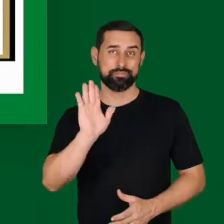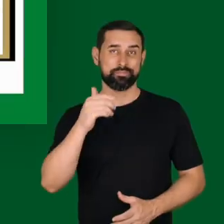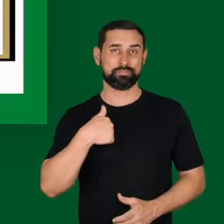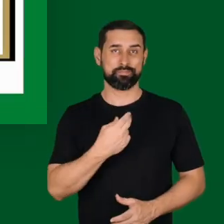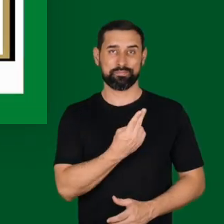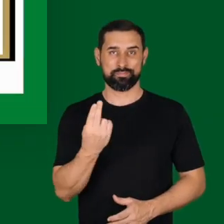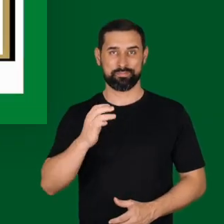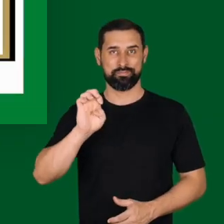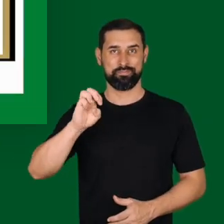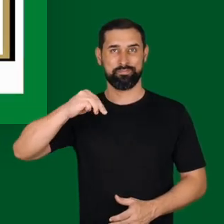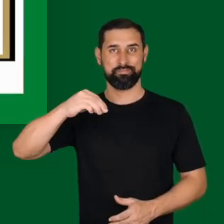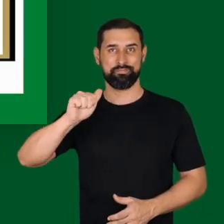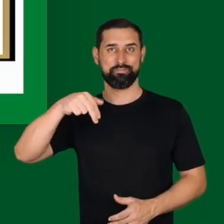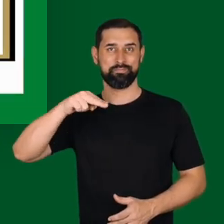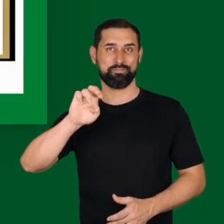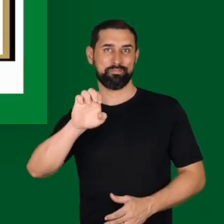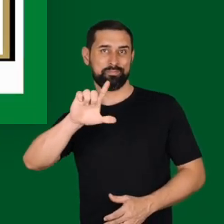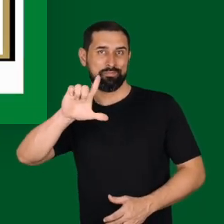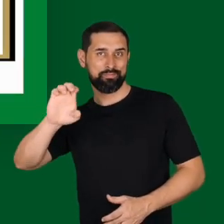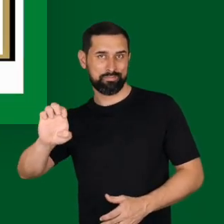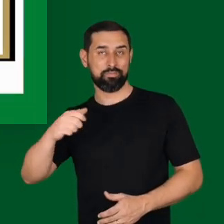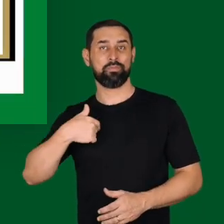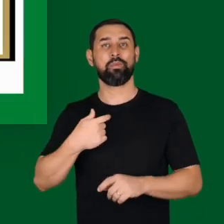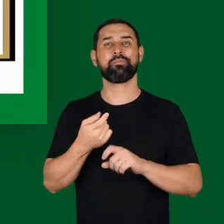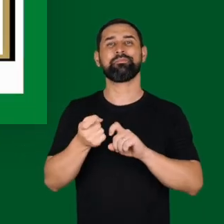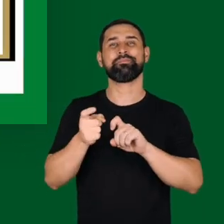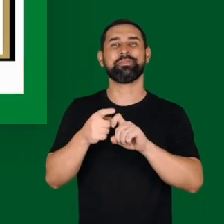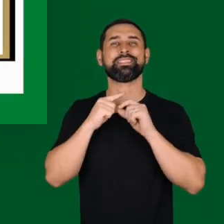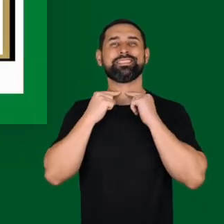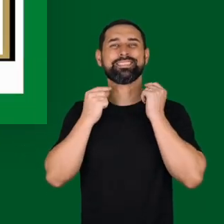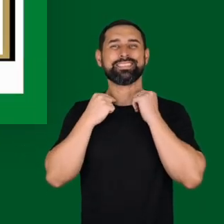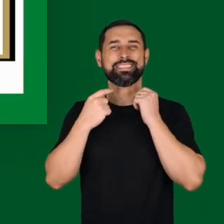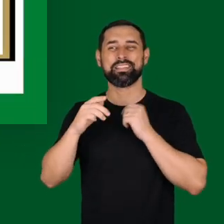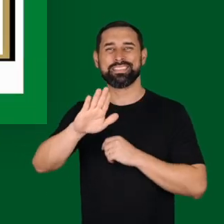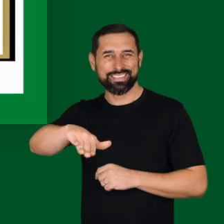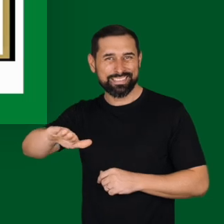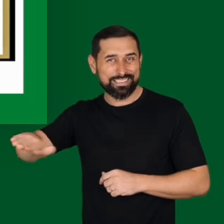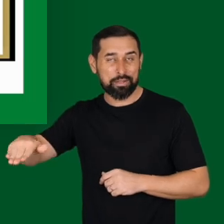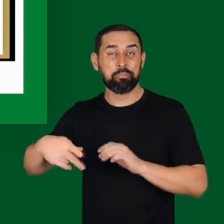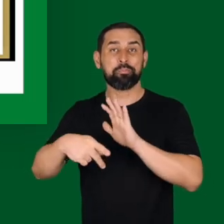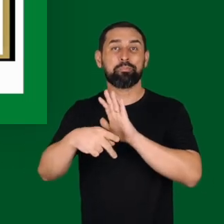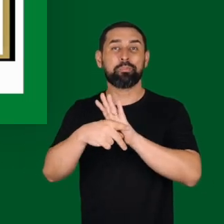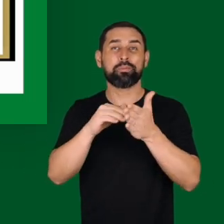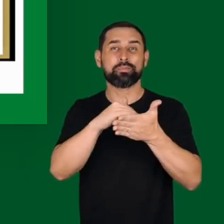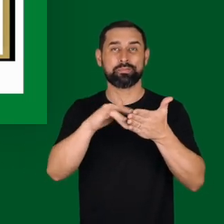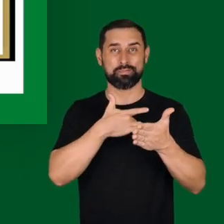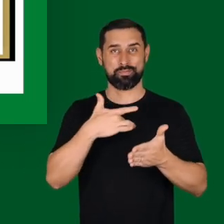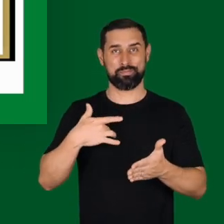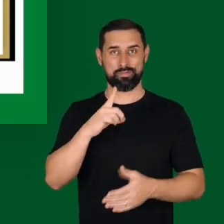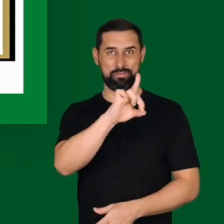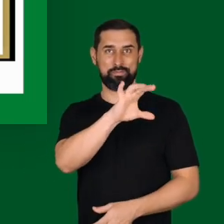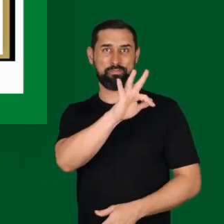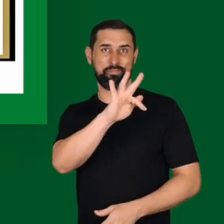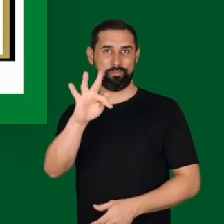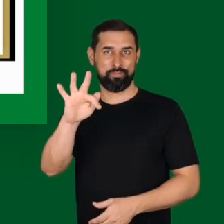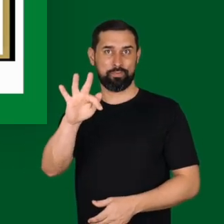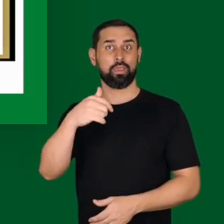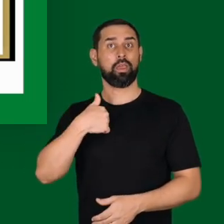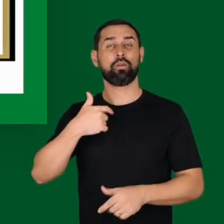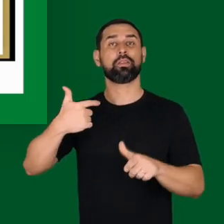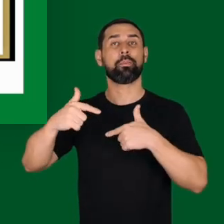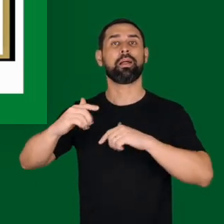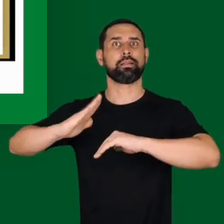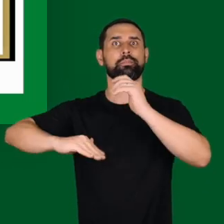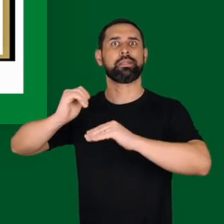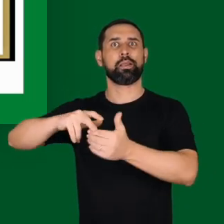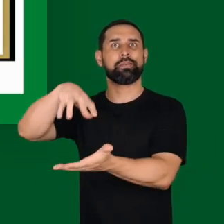Olá, eu me chamo Emanuele Marques, eu sou médica endocrinologista pediatra da Secretaria de Saúde do Distrito Federal e trabalho